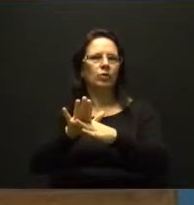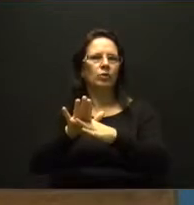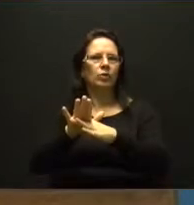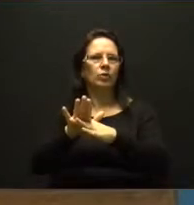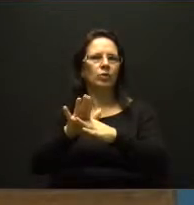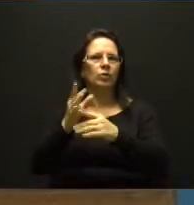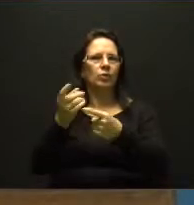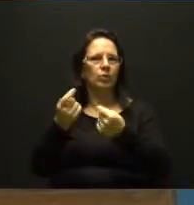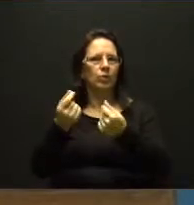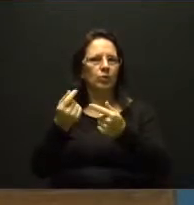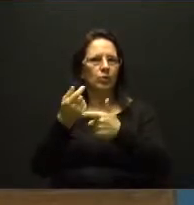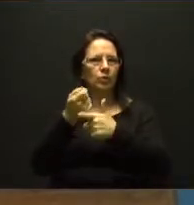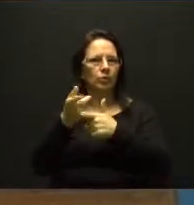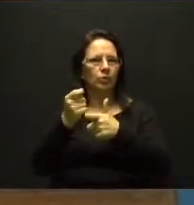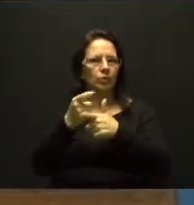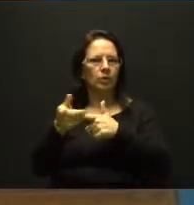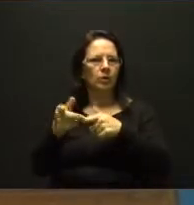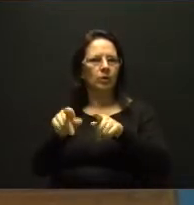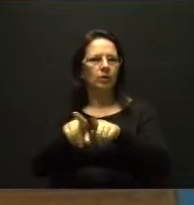qualquer